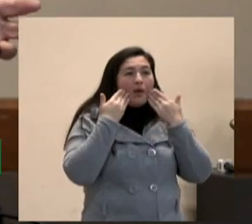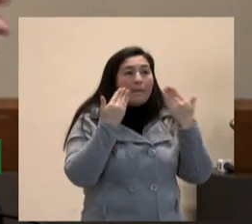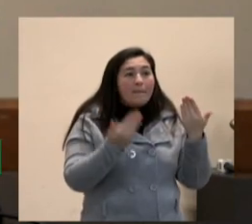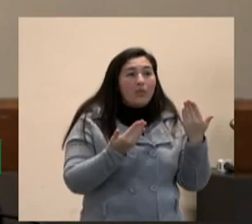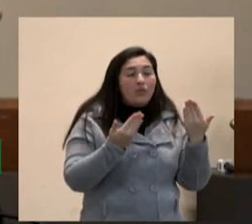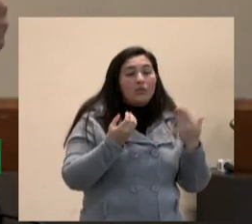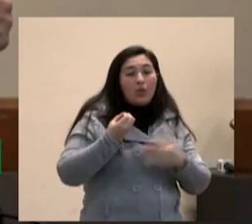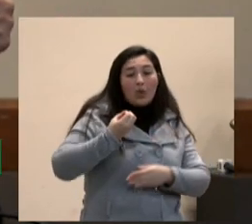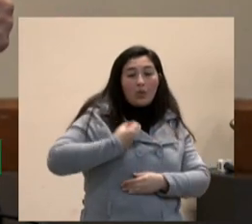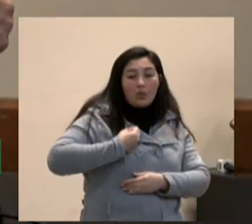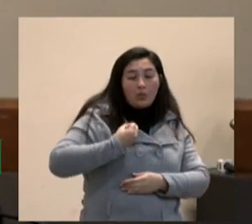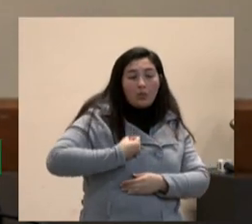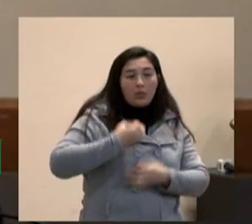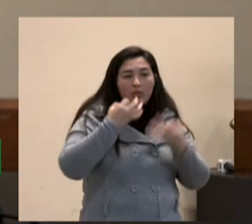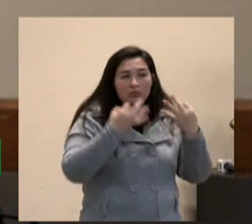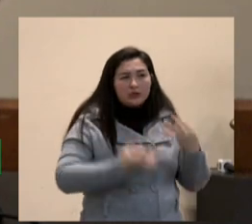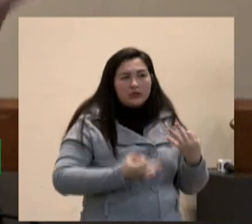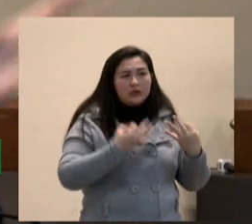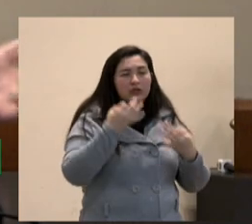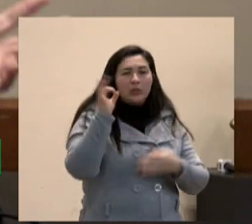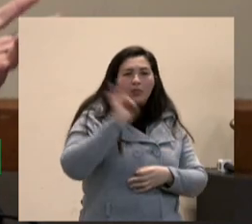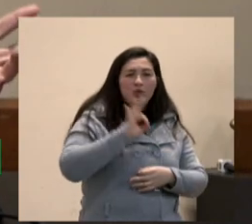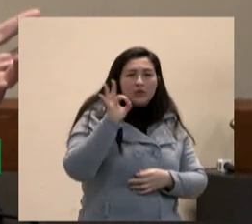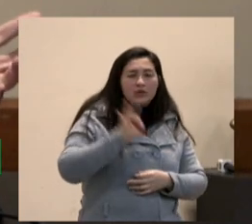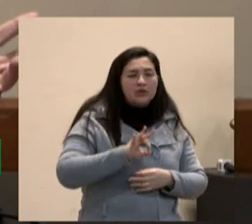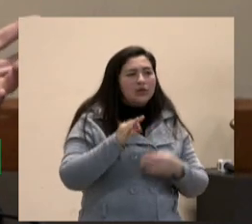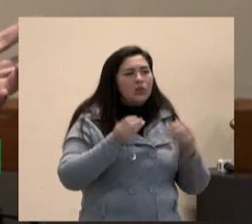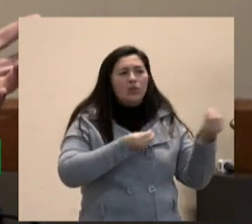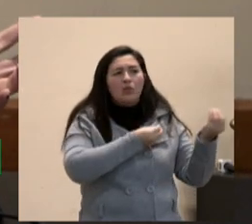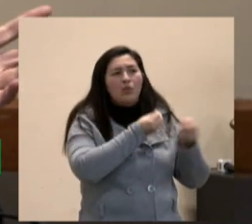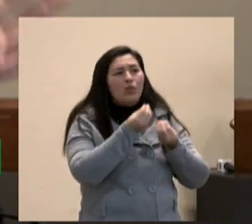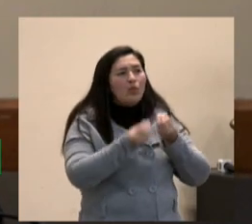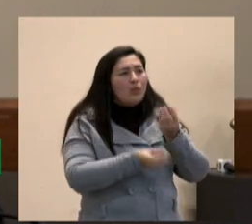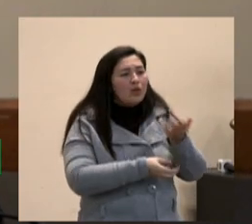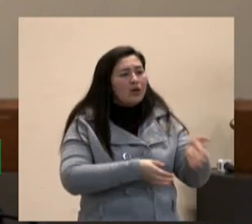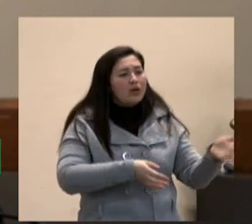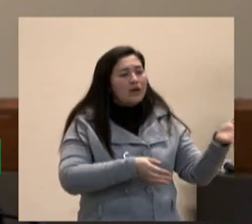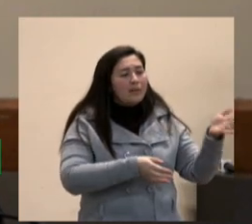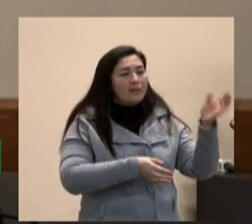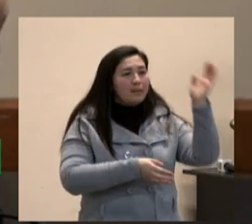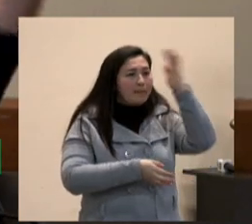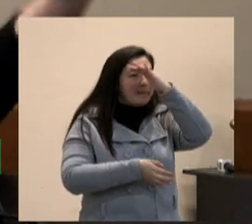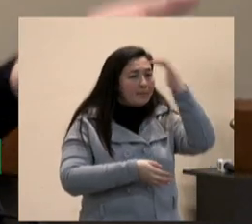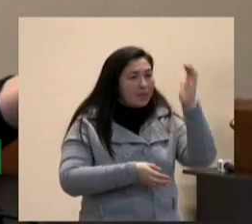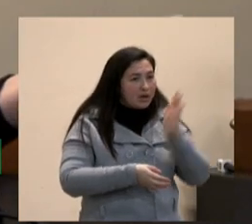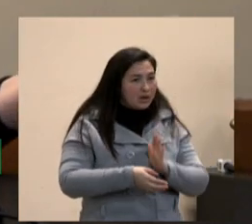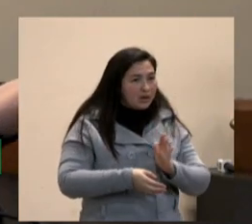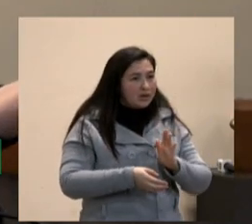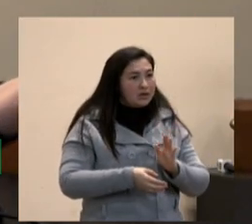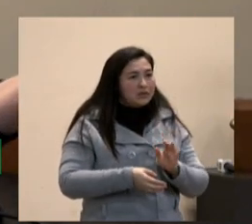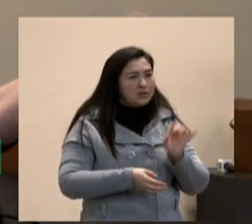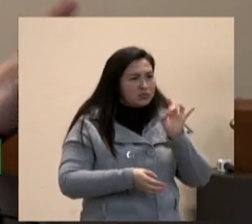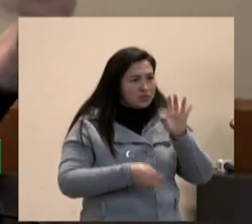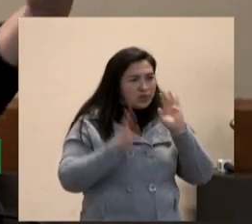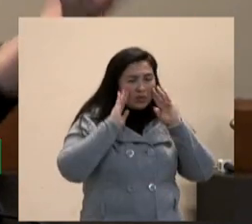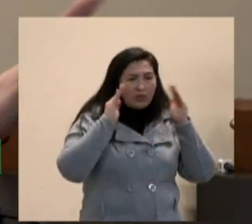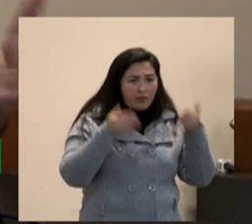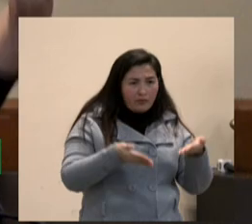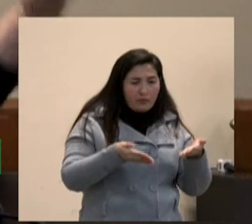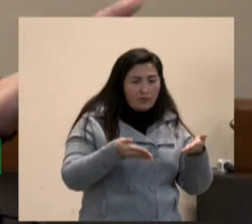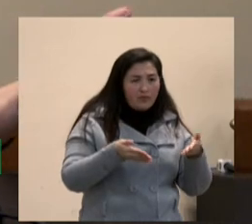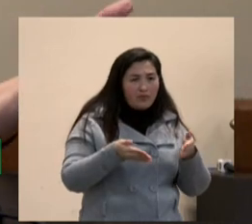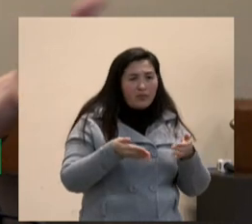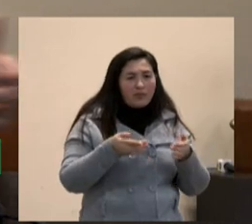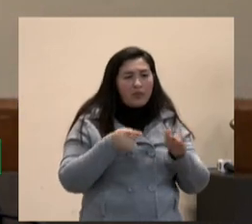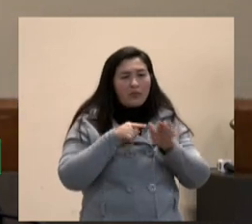dados que nos traga retratos dessa oferta no Brasil, né, para além daquilo que o censo escolar já nos mostra, que tem